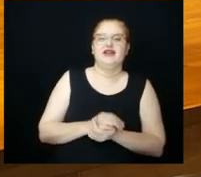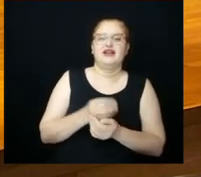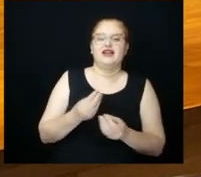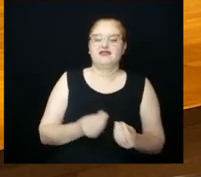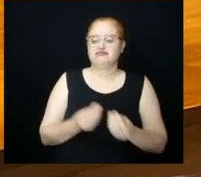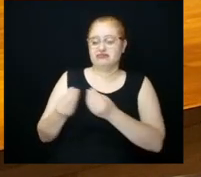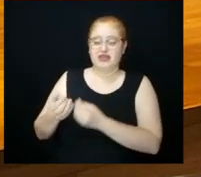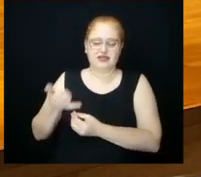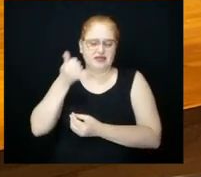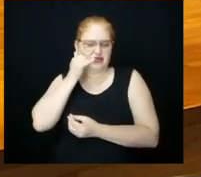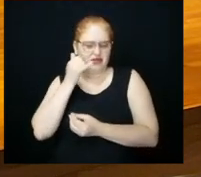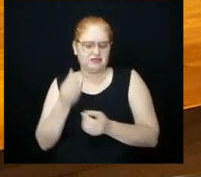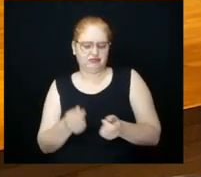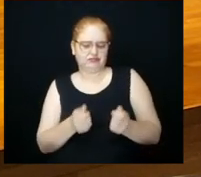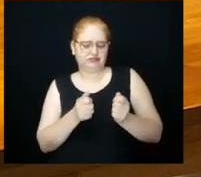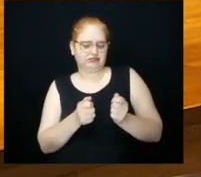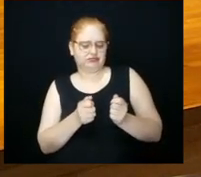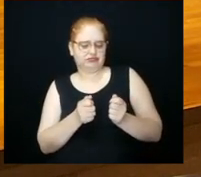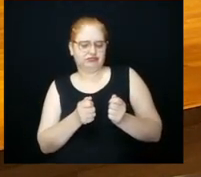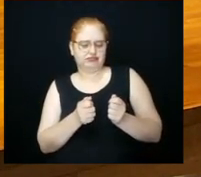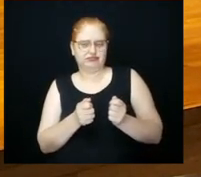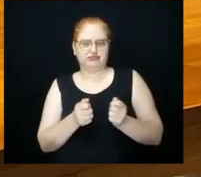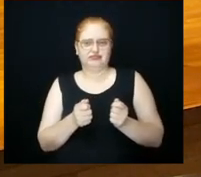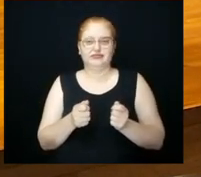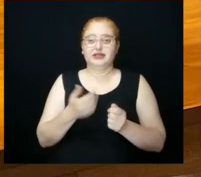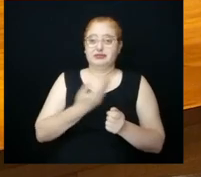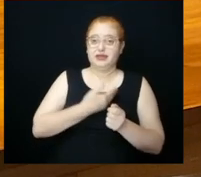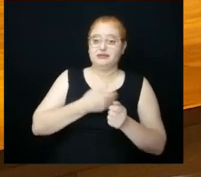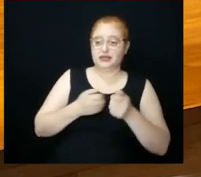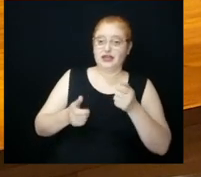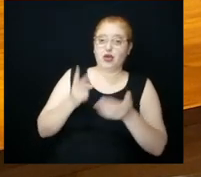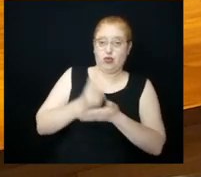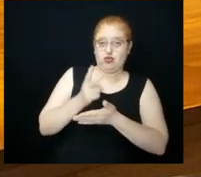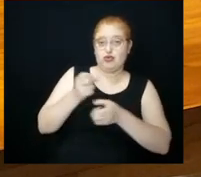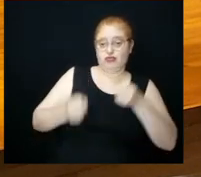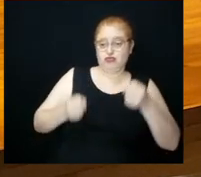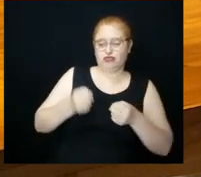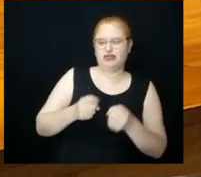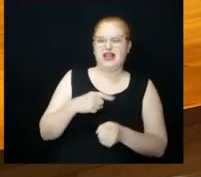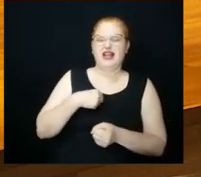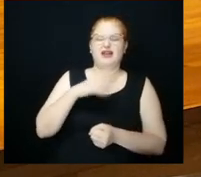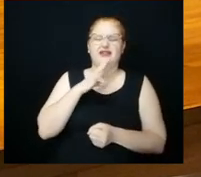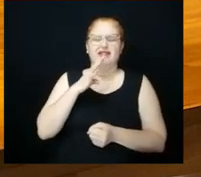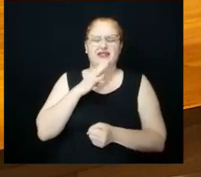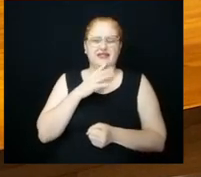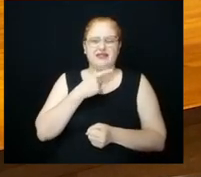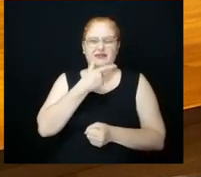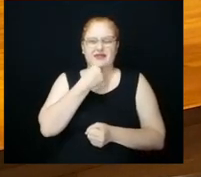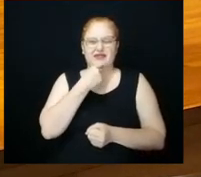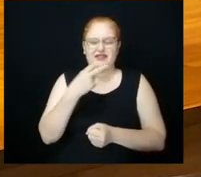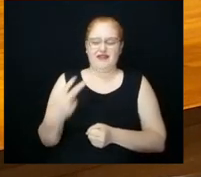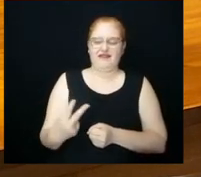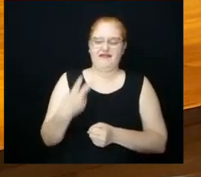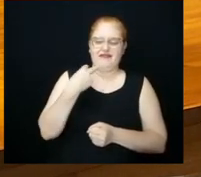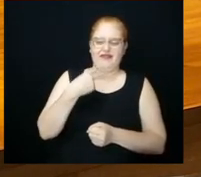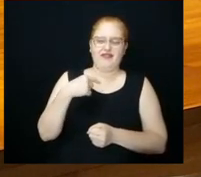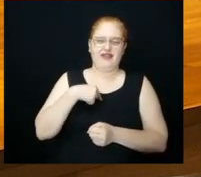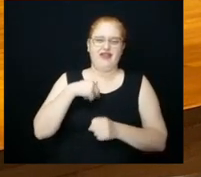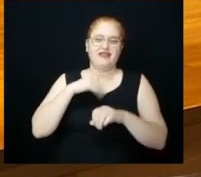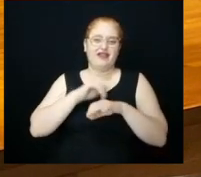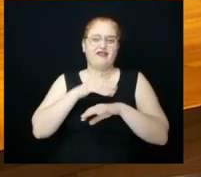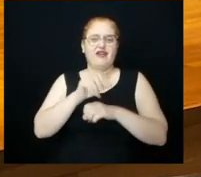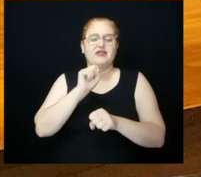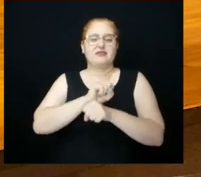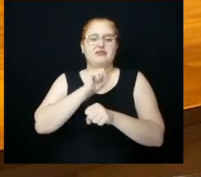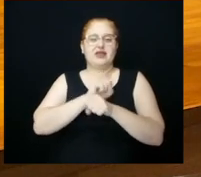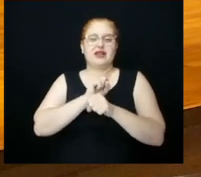Efemelu. Ela ficou com ele para que a amiga se concentrasse em dirigir. E eu conheci um cara, Ele me viu quando eu estava do lado de fora,